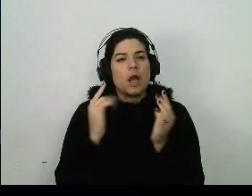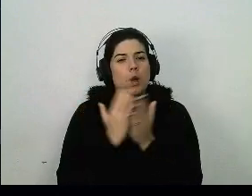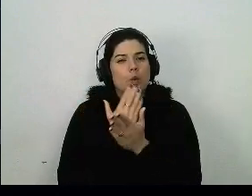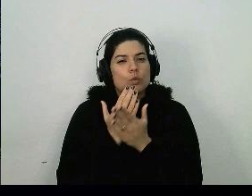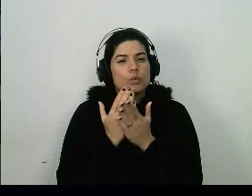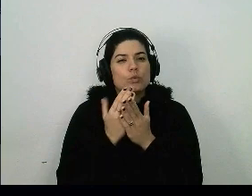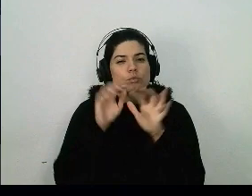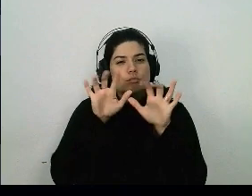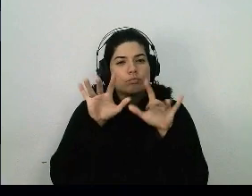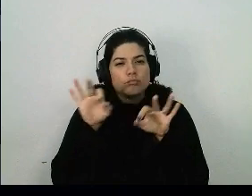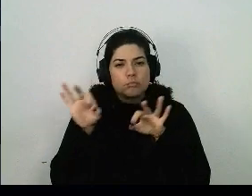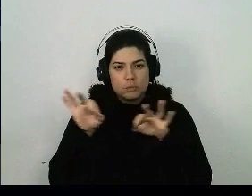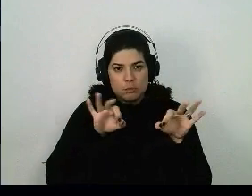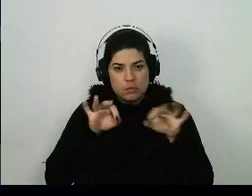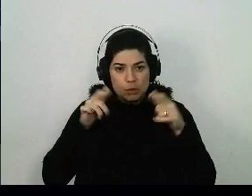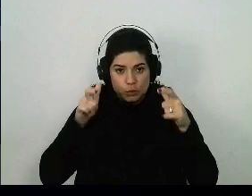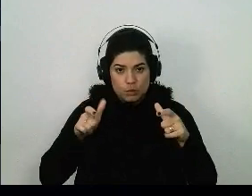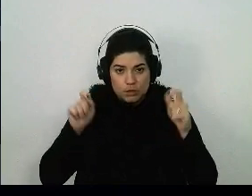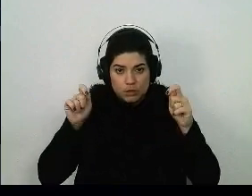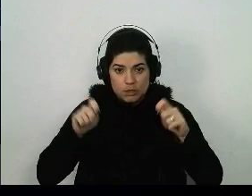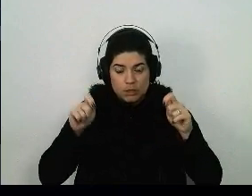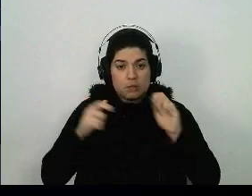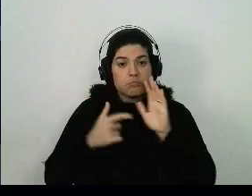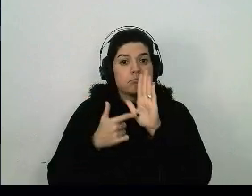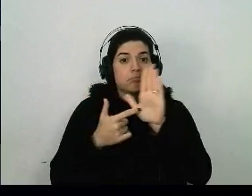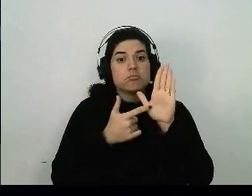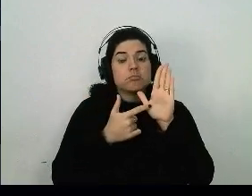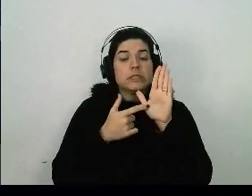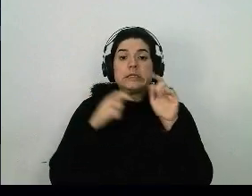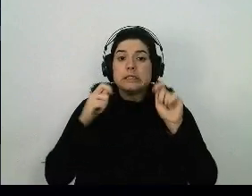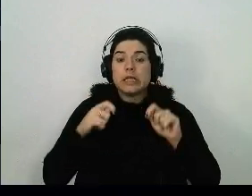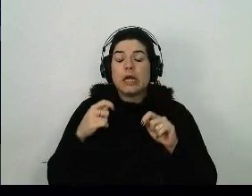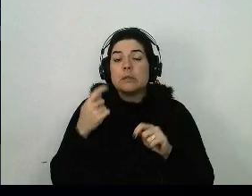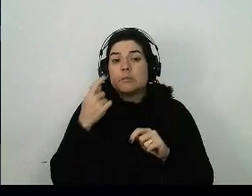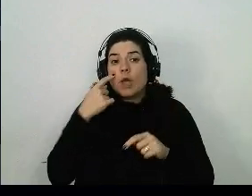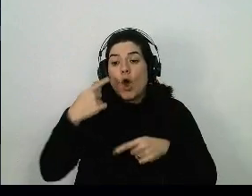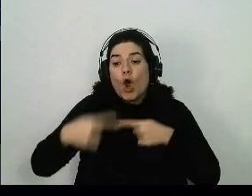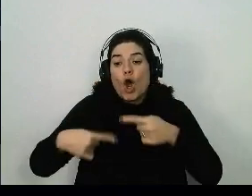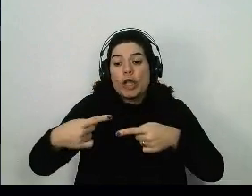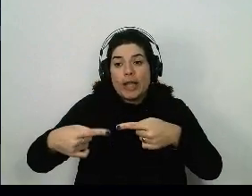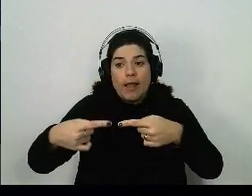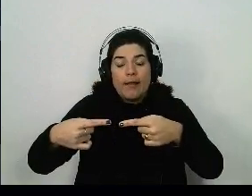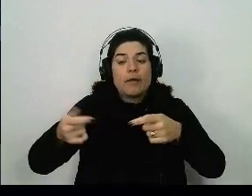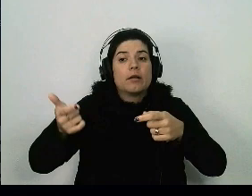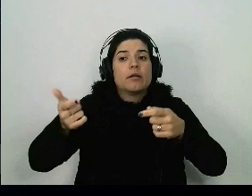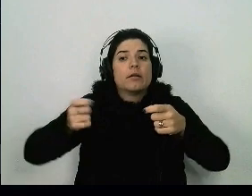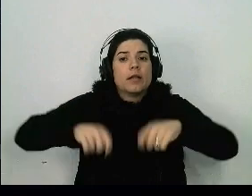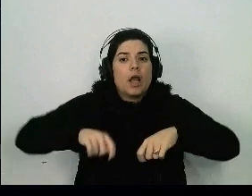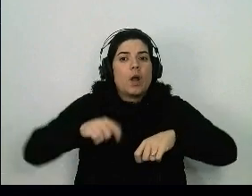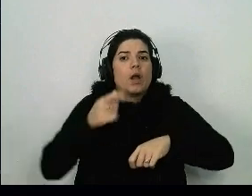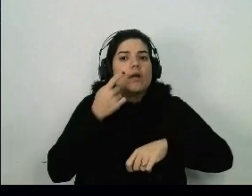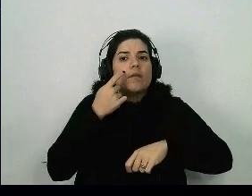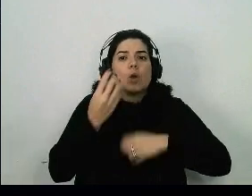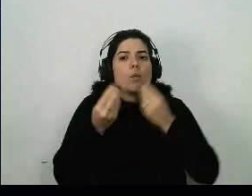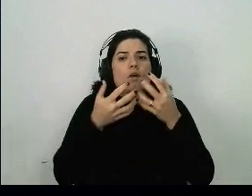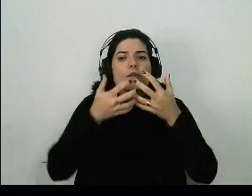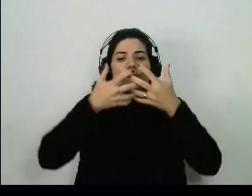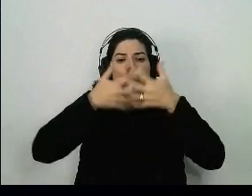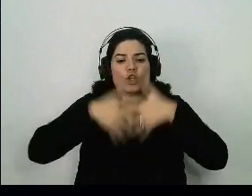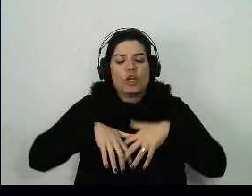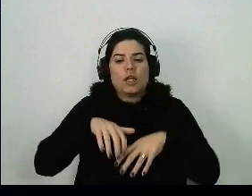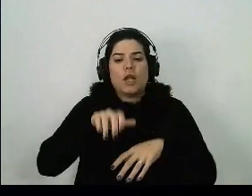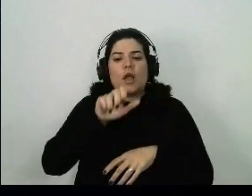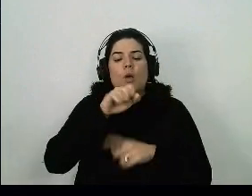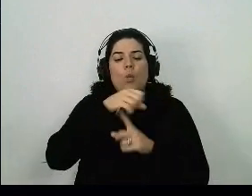preparei o ambiente para a gente rodar algumas queries e verificar como é que funciona a nossa aplicação,